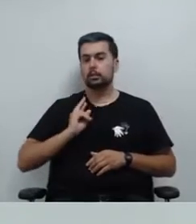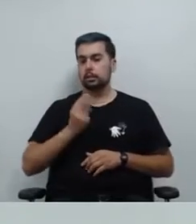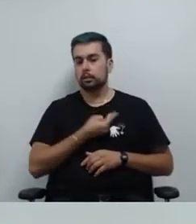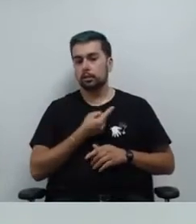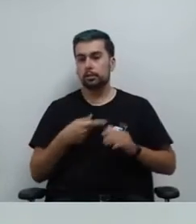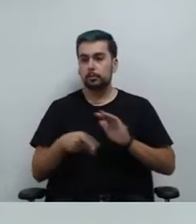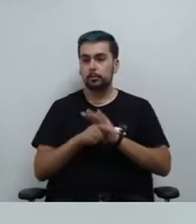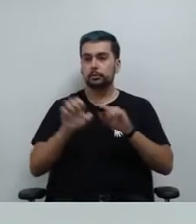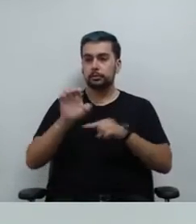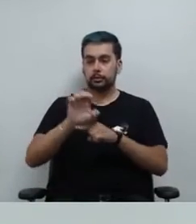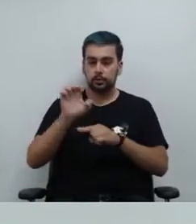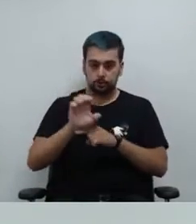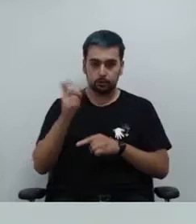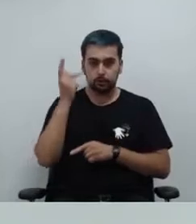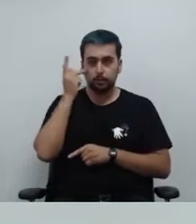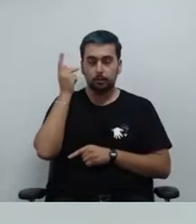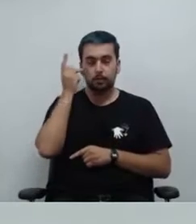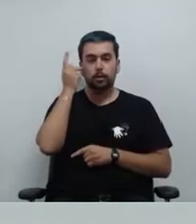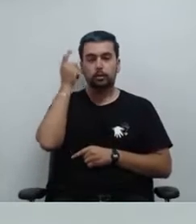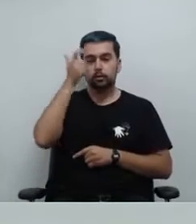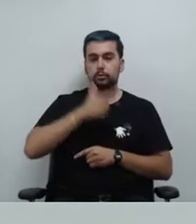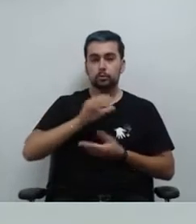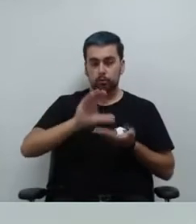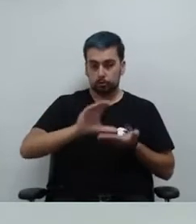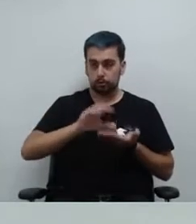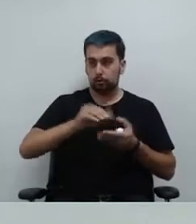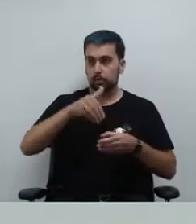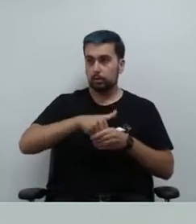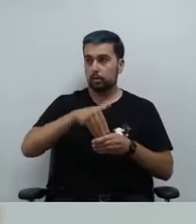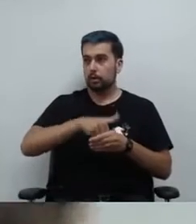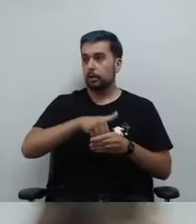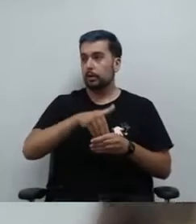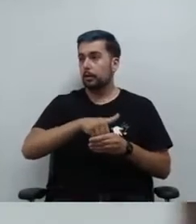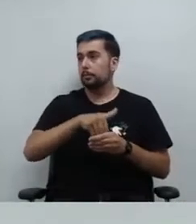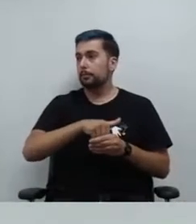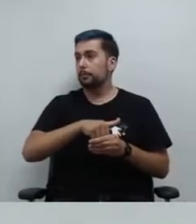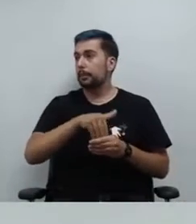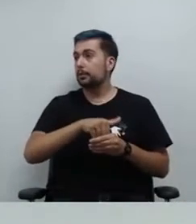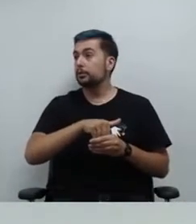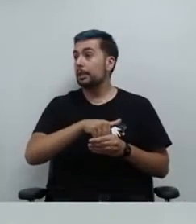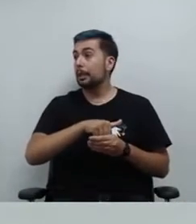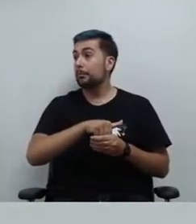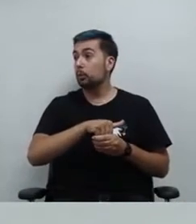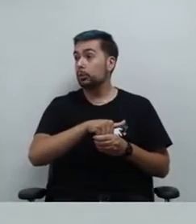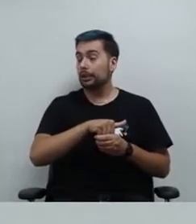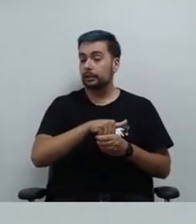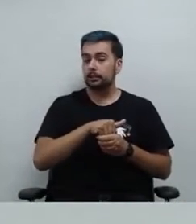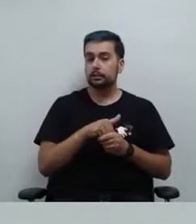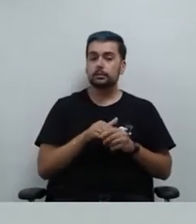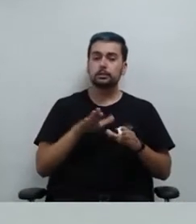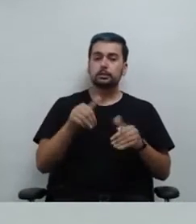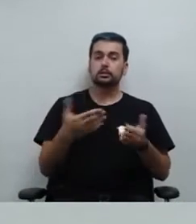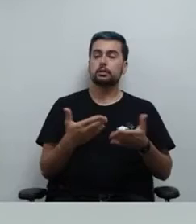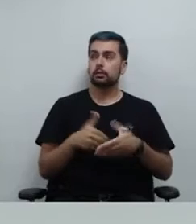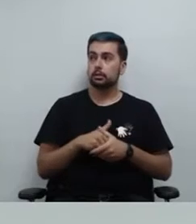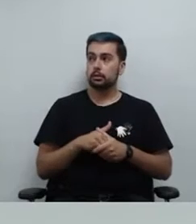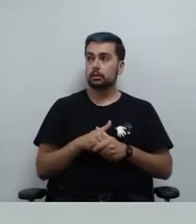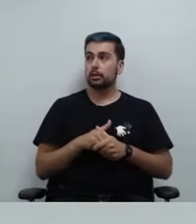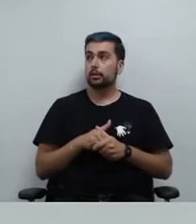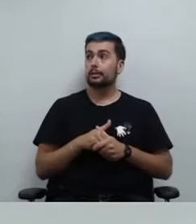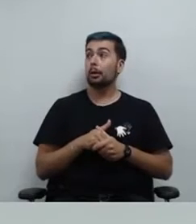Paulo. Eu sou conselheiro eleito pela sociedade civil do Estado de São Paulo pelo segmento de